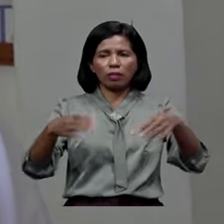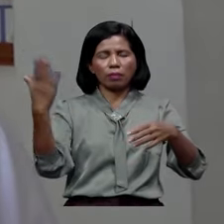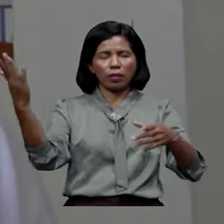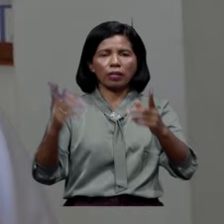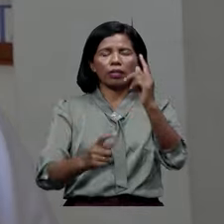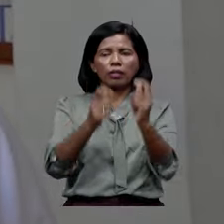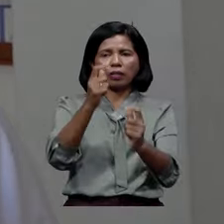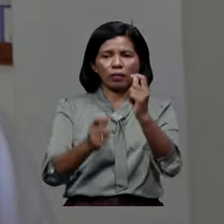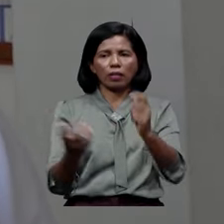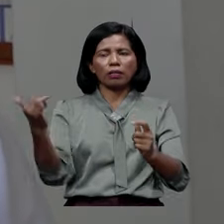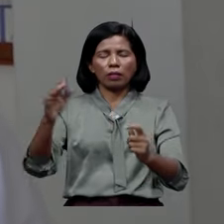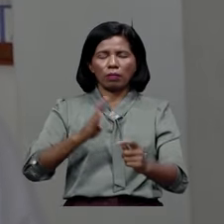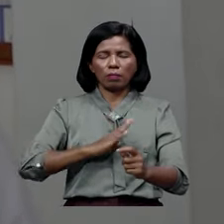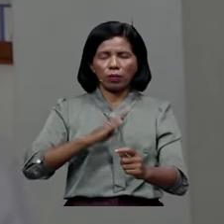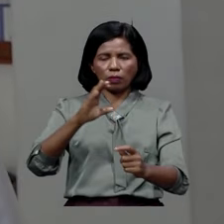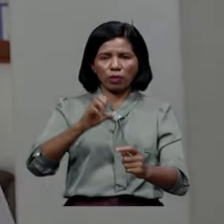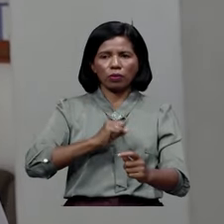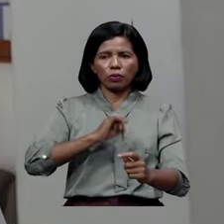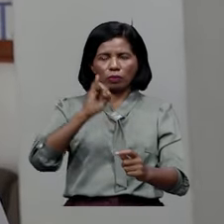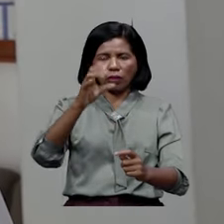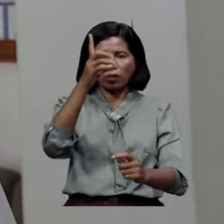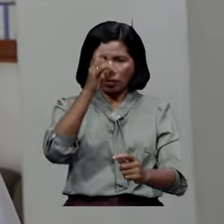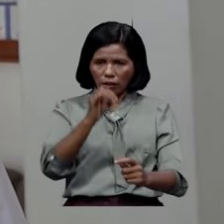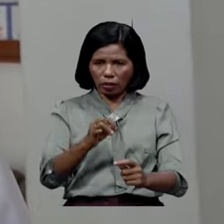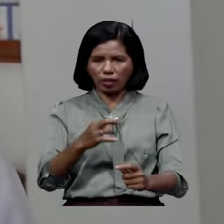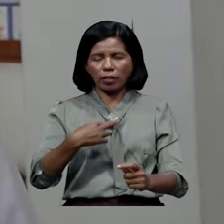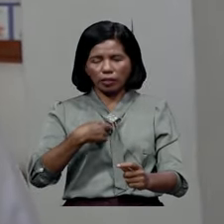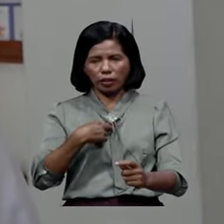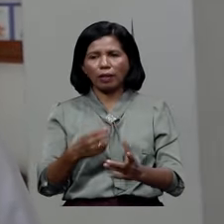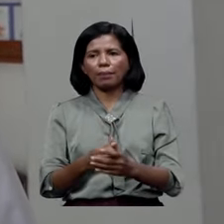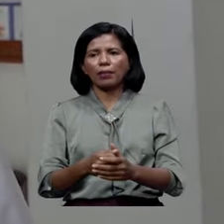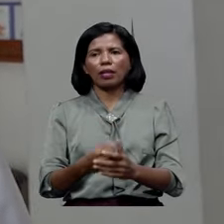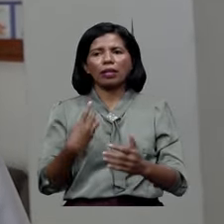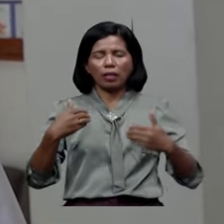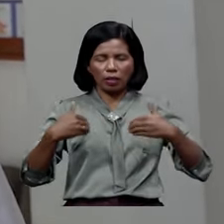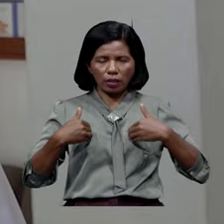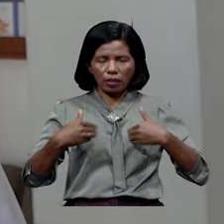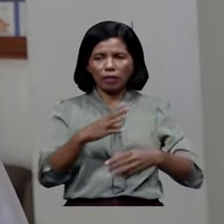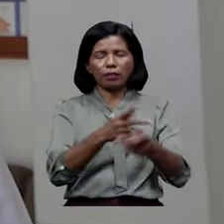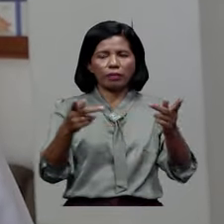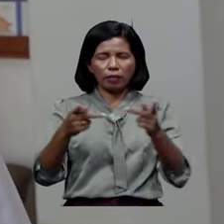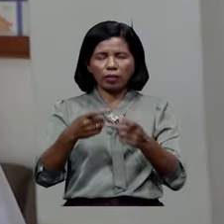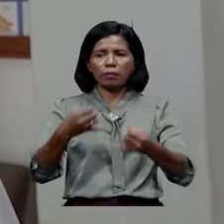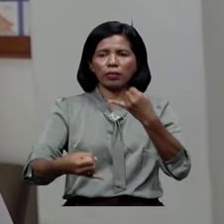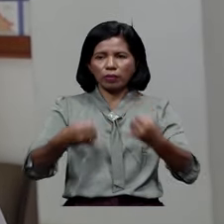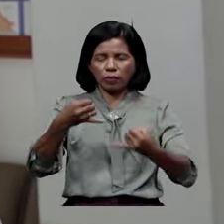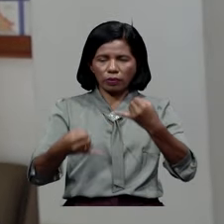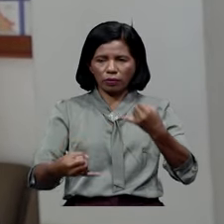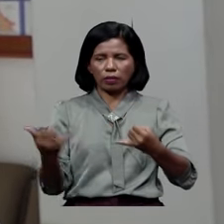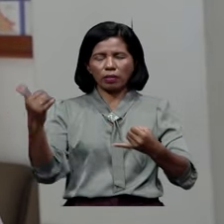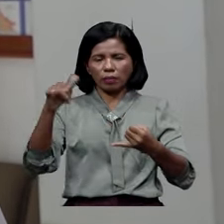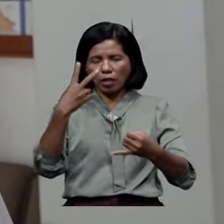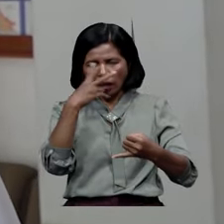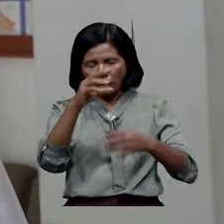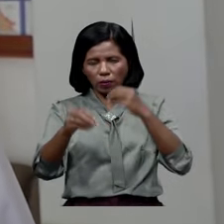tribunal sira ne beke bauka usuai o ekusi ho dili rasik para atu ia condição mínima ba zui sira ba composição